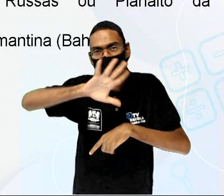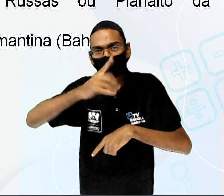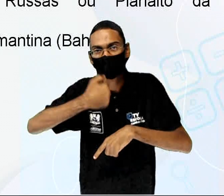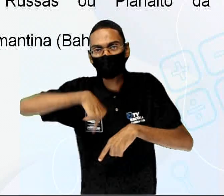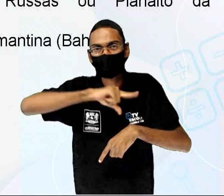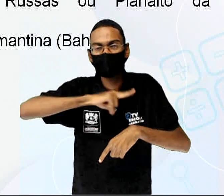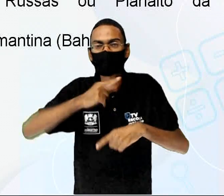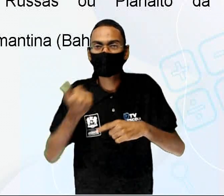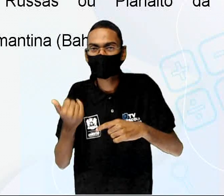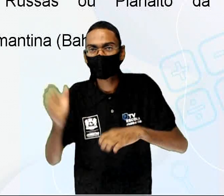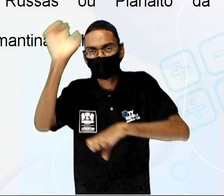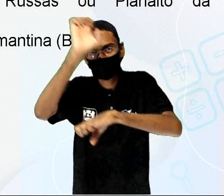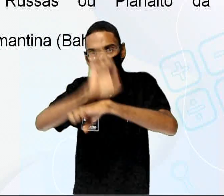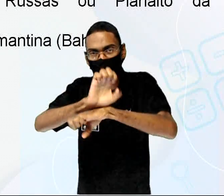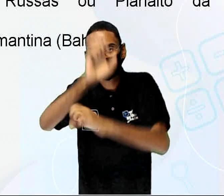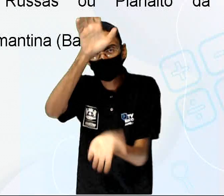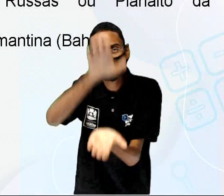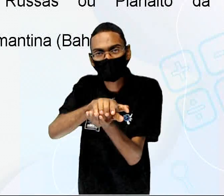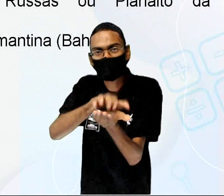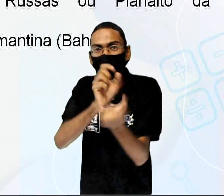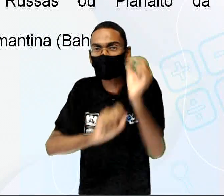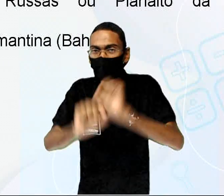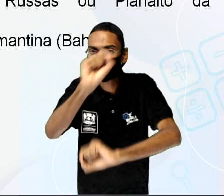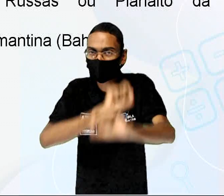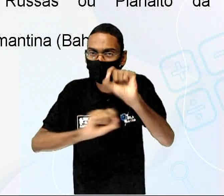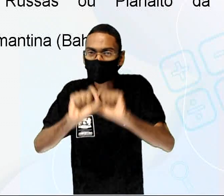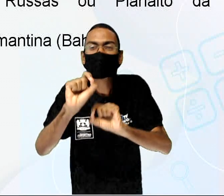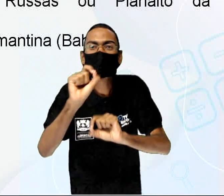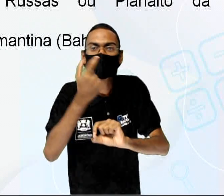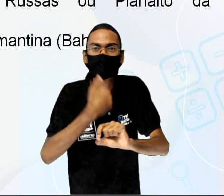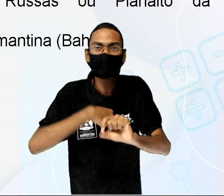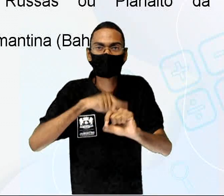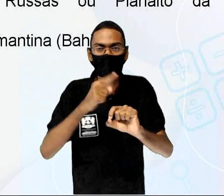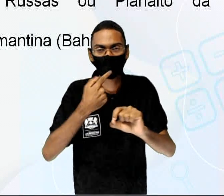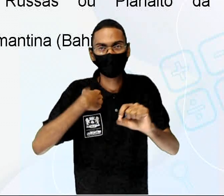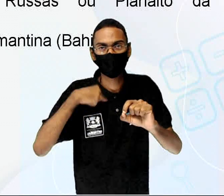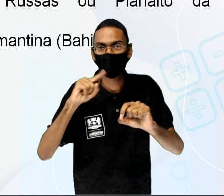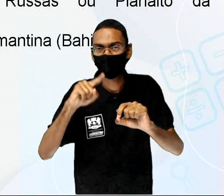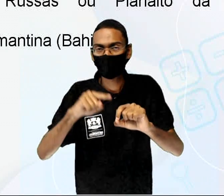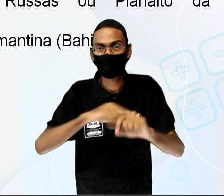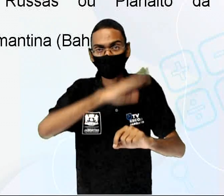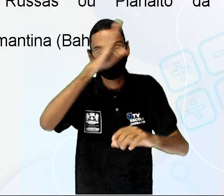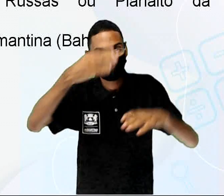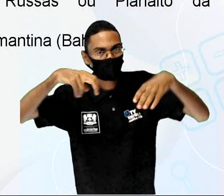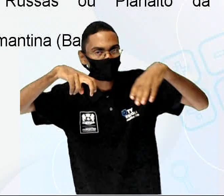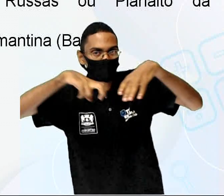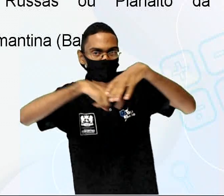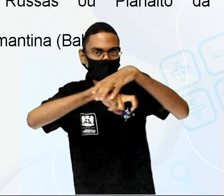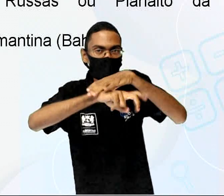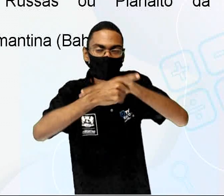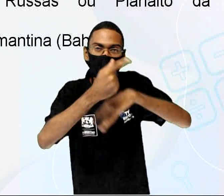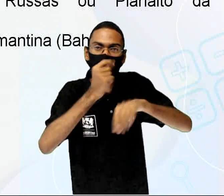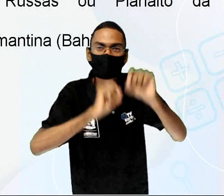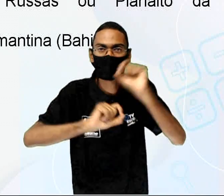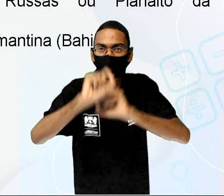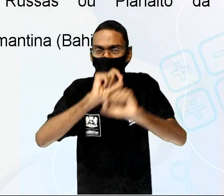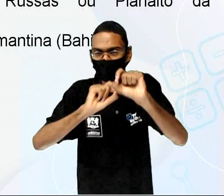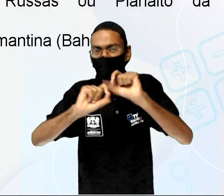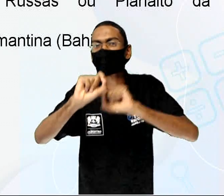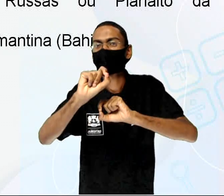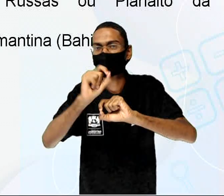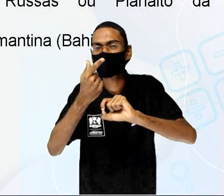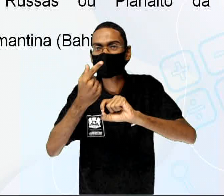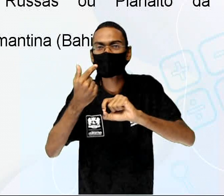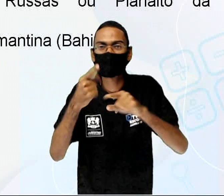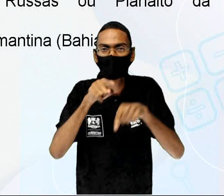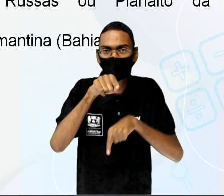estado, Pernambuco, nós temos aqui a chamada Serra das Russas, que na verdade é uma escarpa de planalto que está